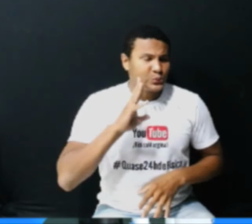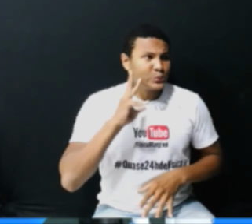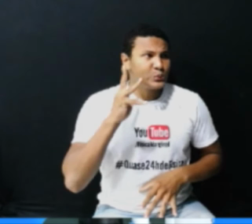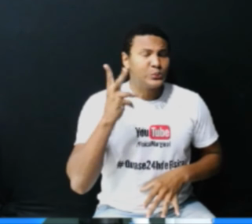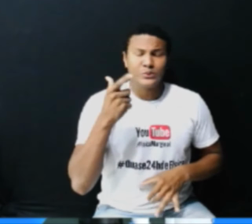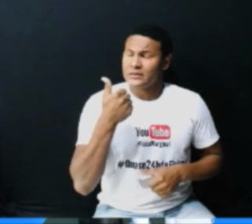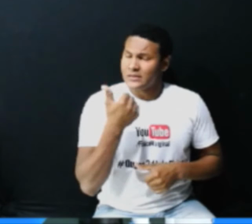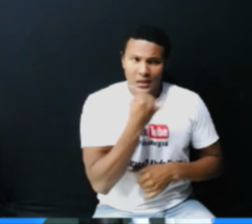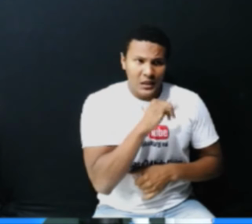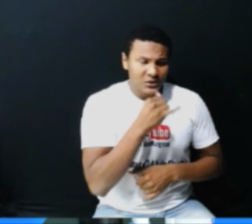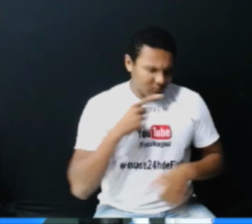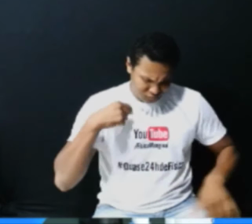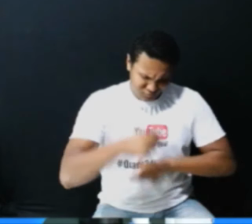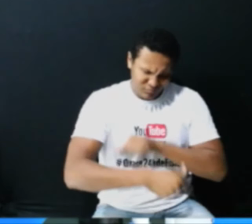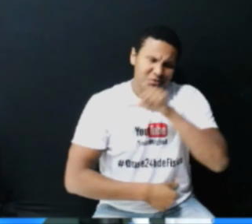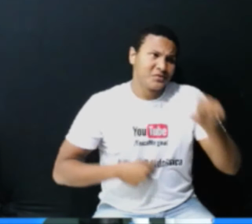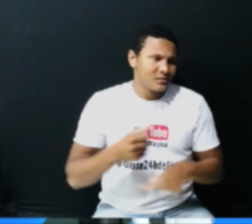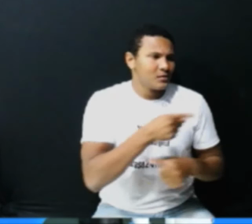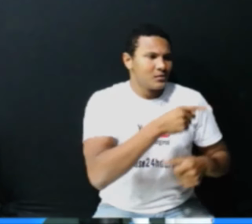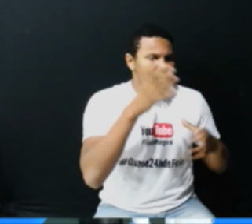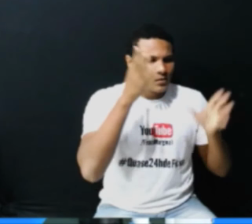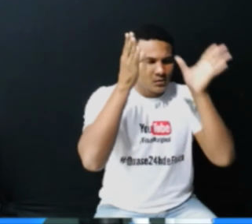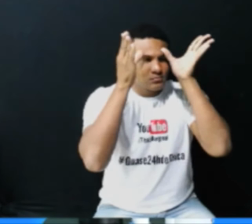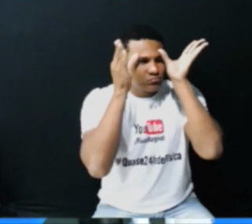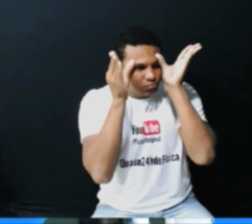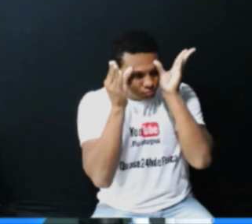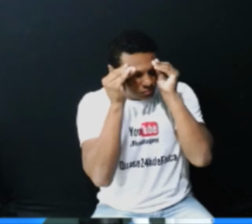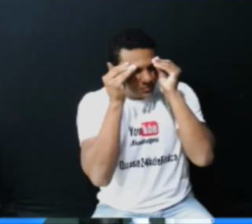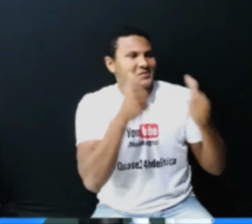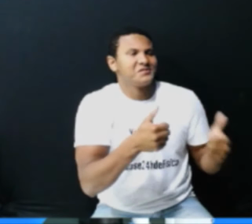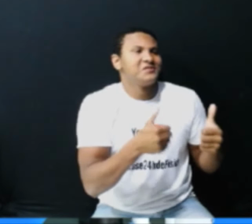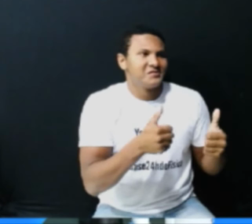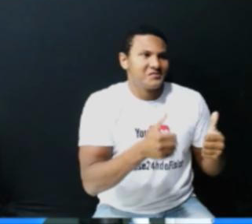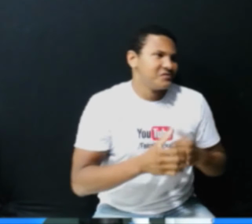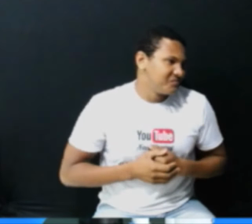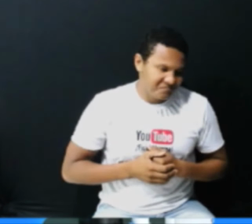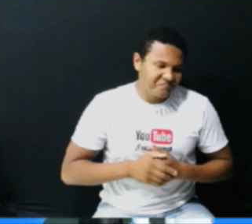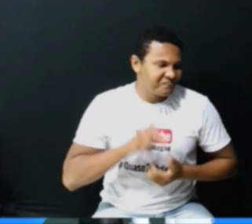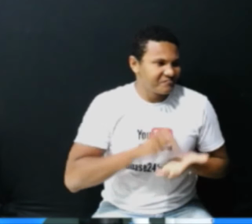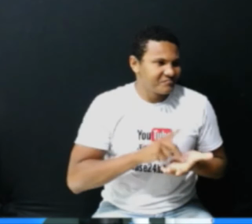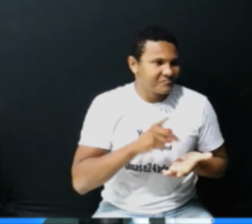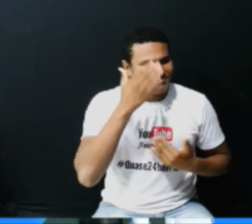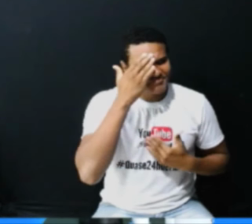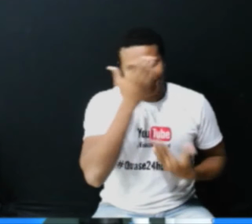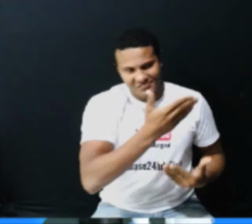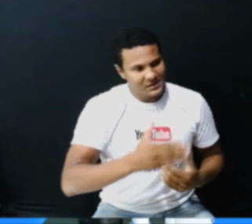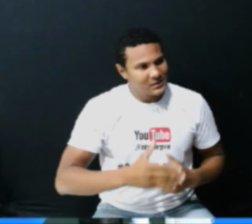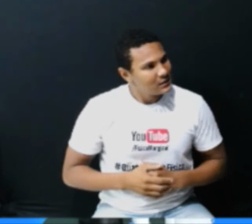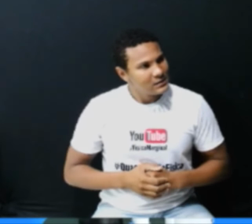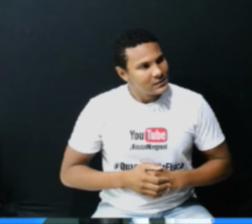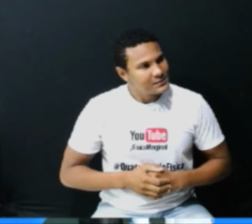transformar. Então, meu amigo, você já me deu um alívio aí dos 2 blocos. Então, eu estou lhe devendo duplamente. Um grande abraço, meu amigo,